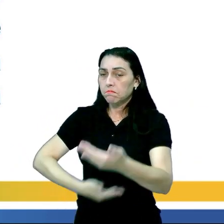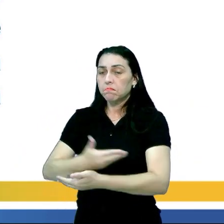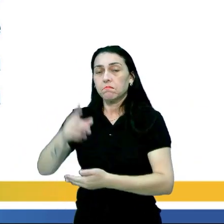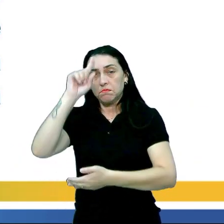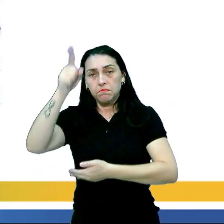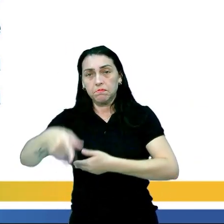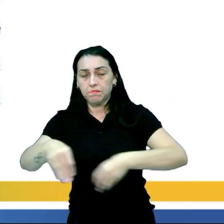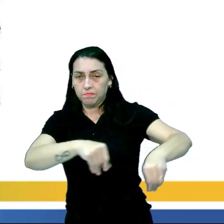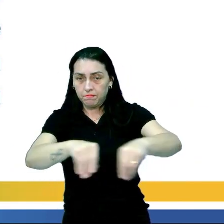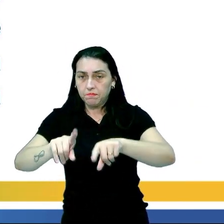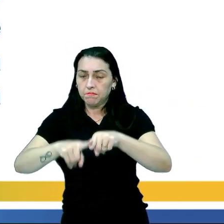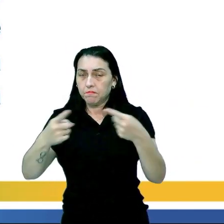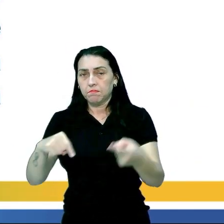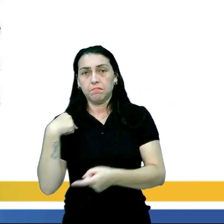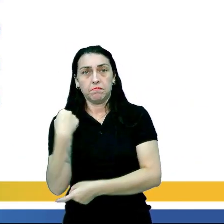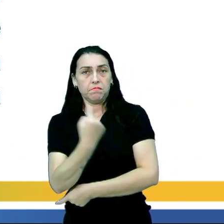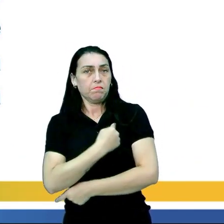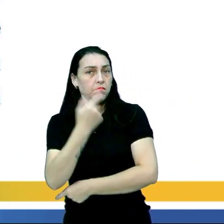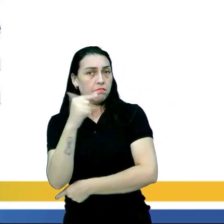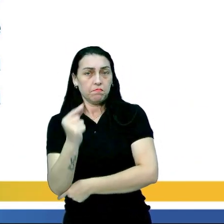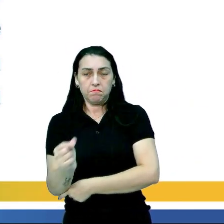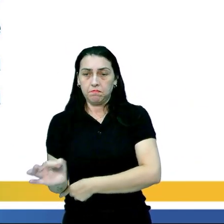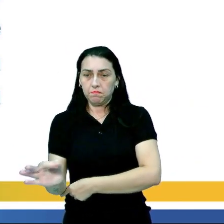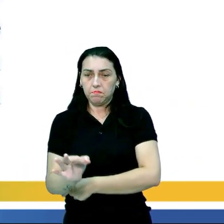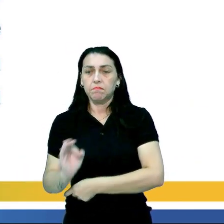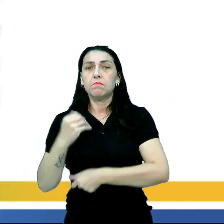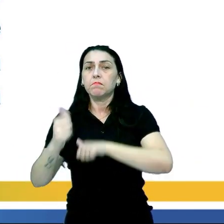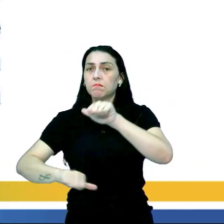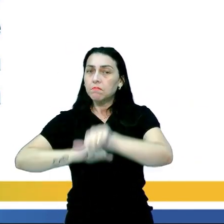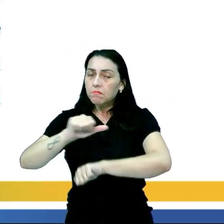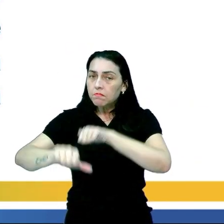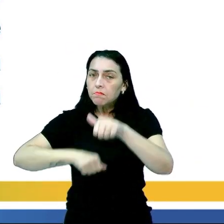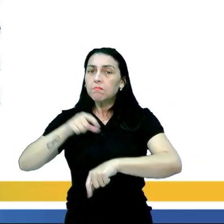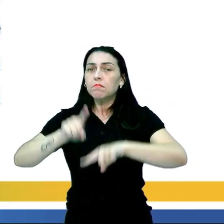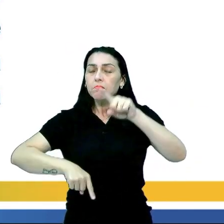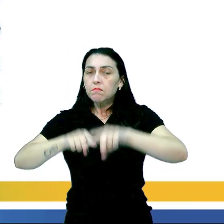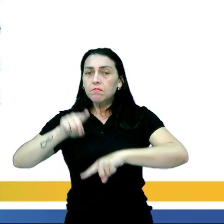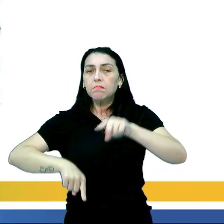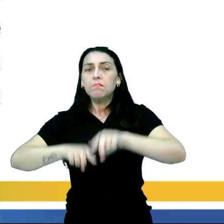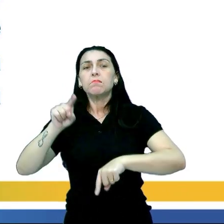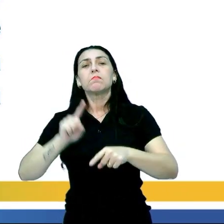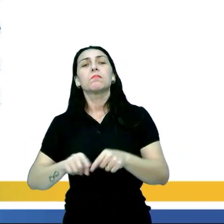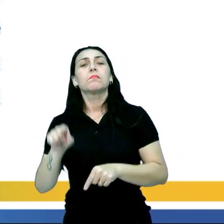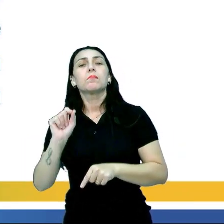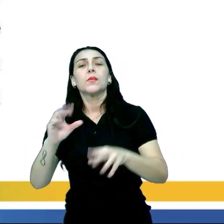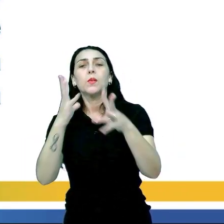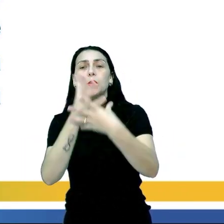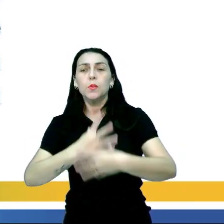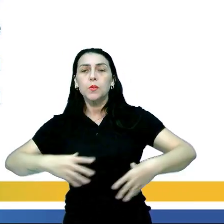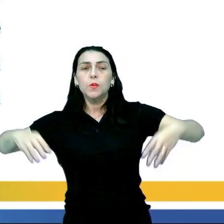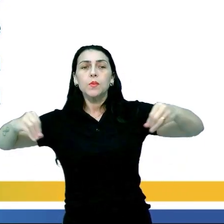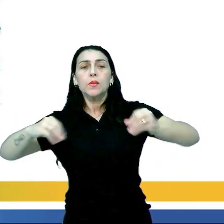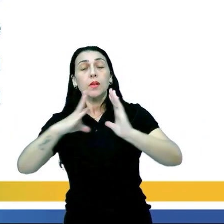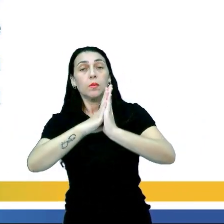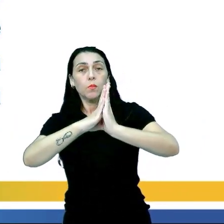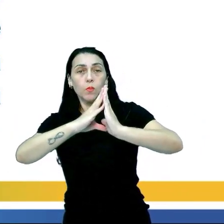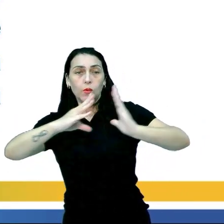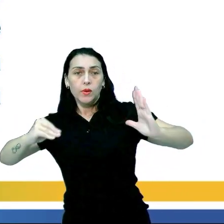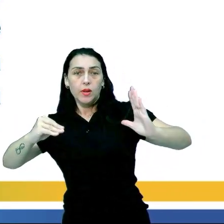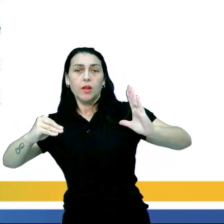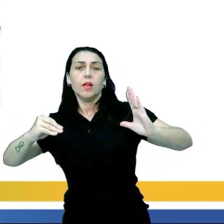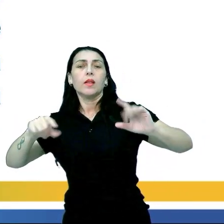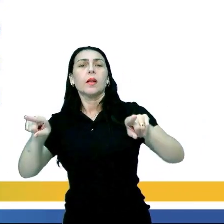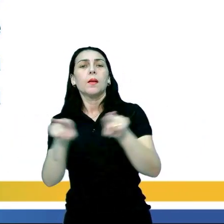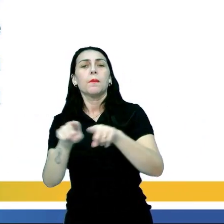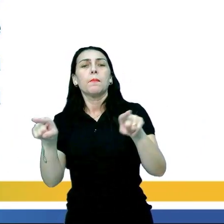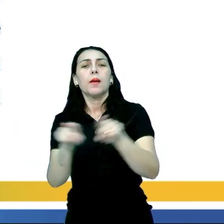terra, mas a gente não tem moeda, a gente vai trocando uma mercadoria por outra. O desaparecimento desse modelo